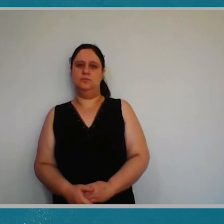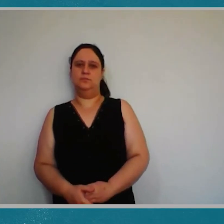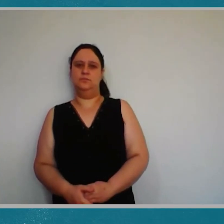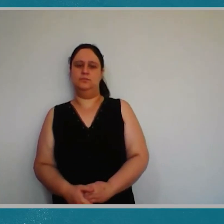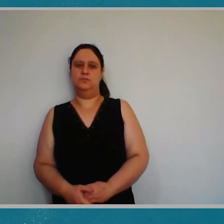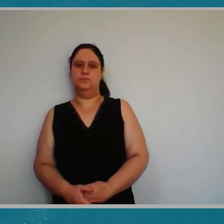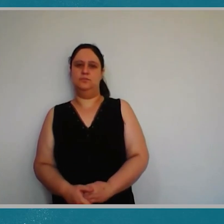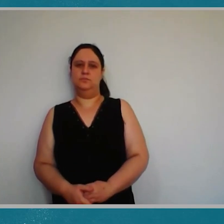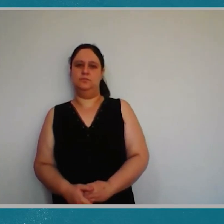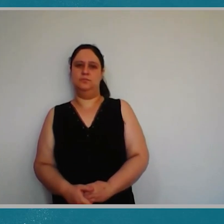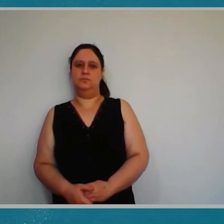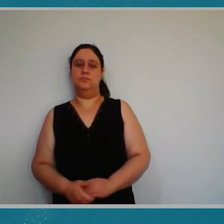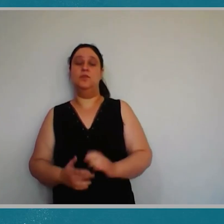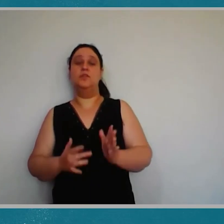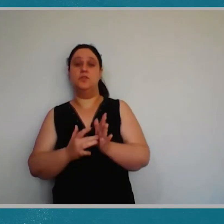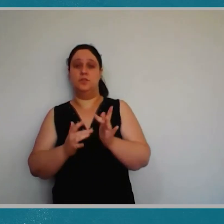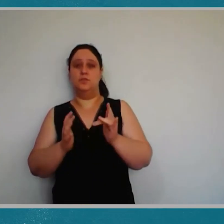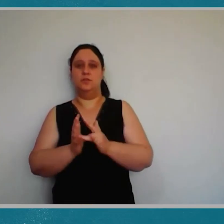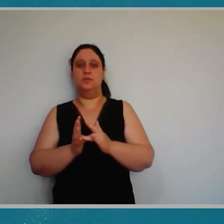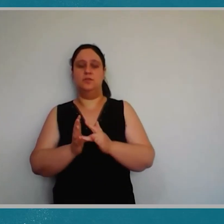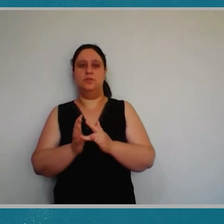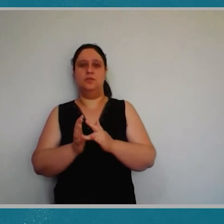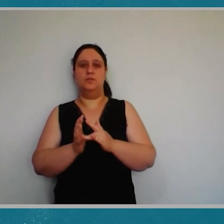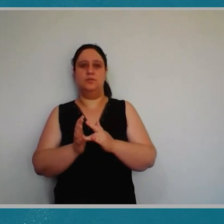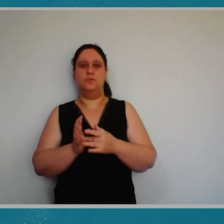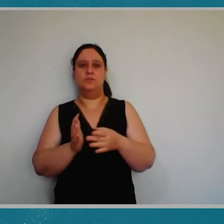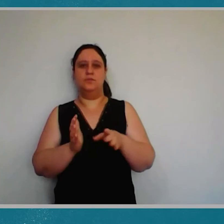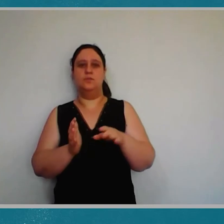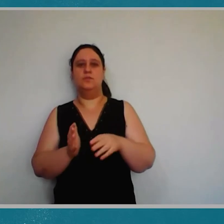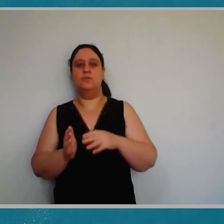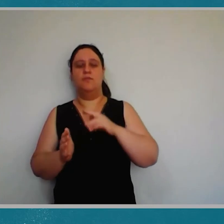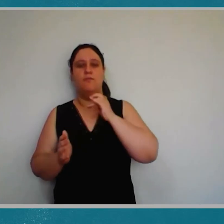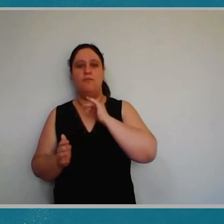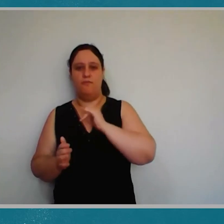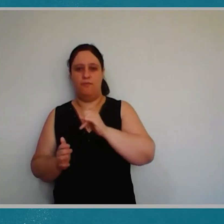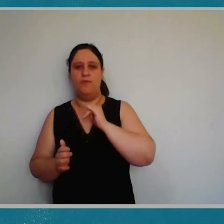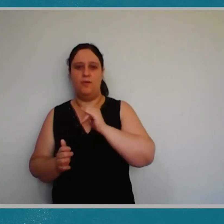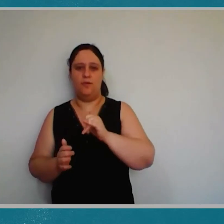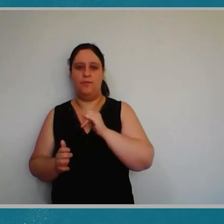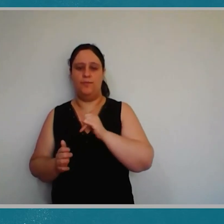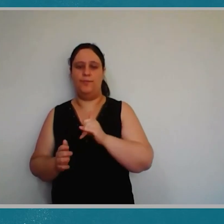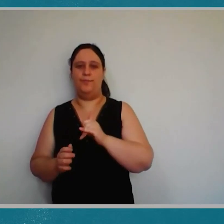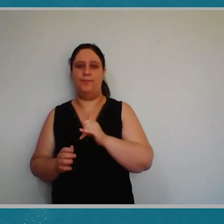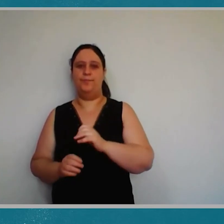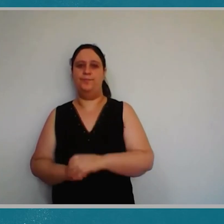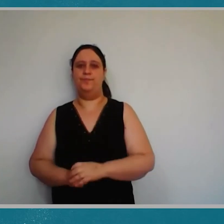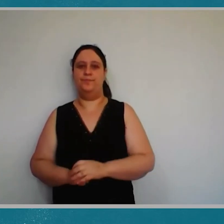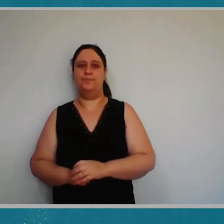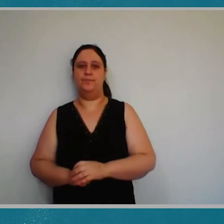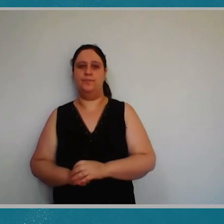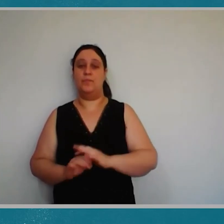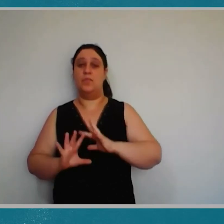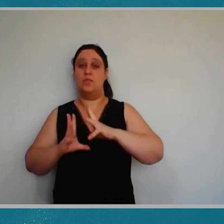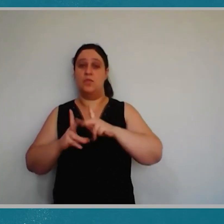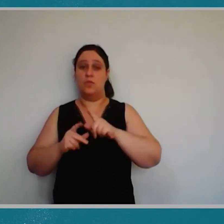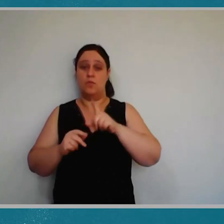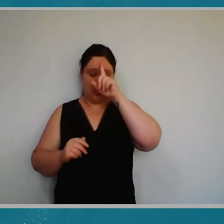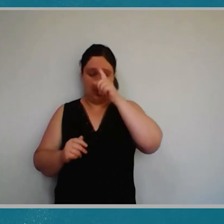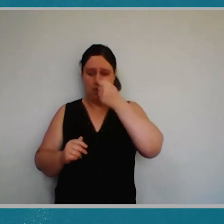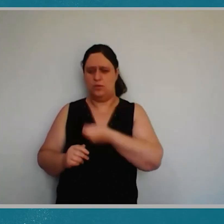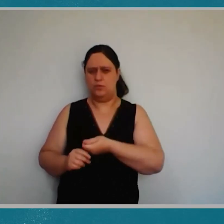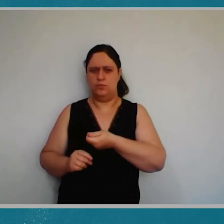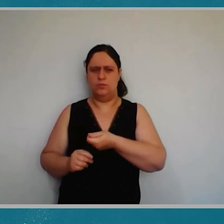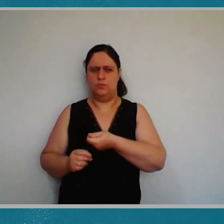Jesus, aproximando-se, falou-lhes, dizendo: toda autoridade me foi